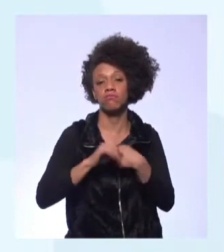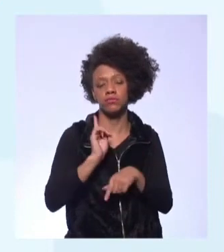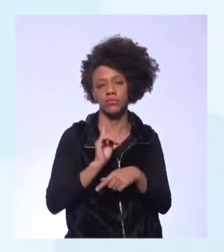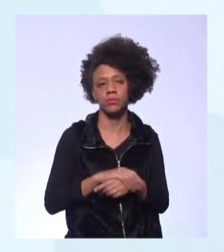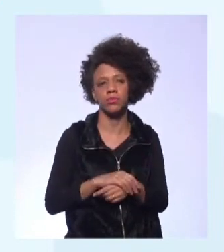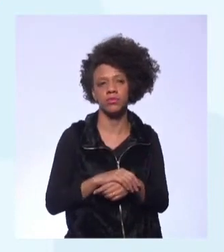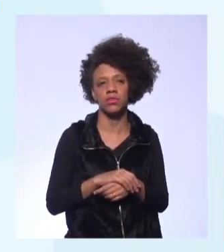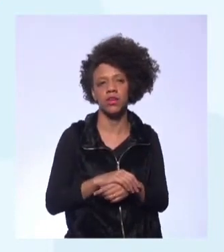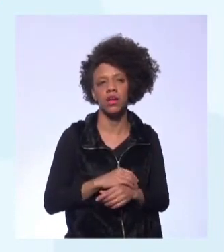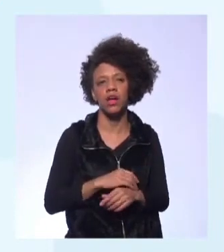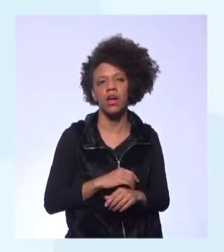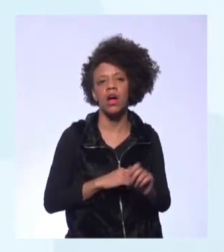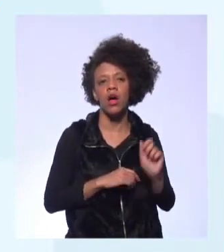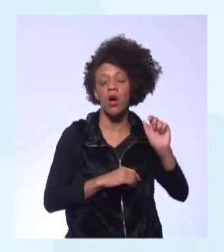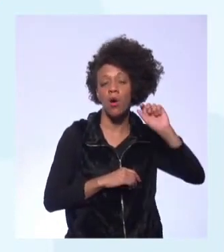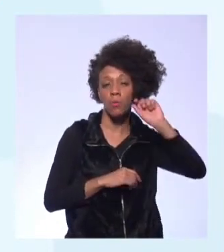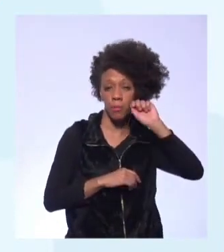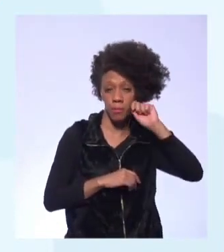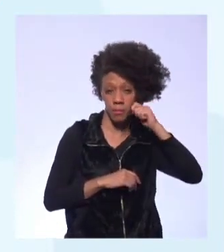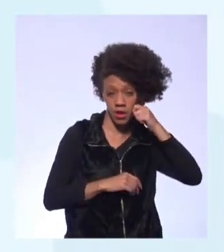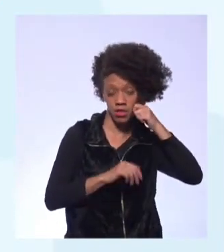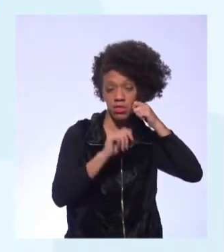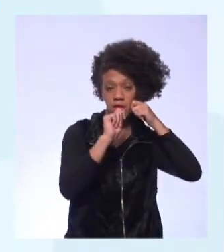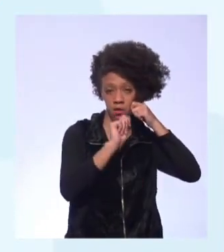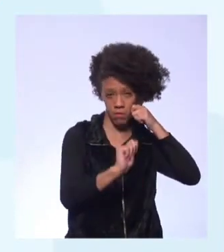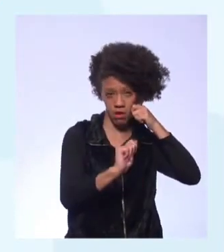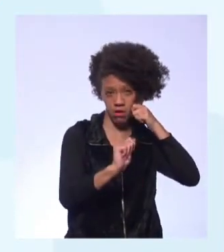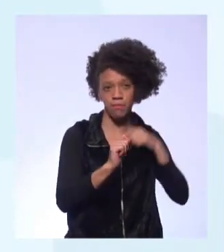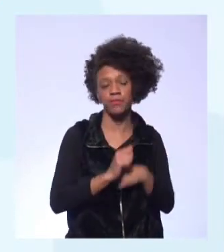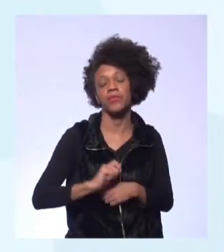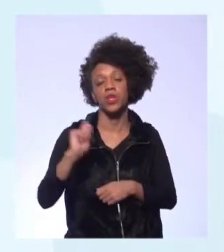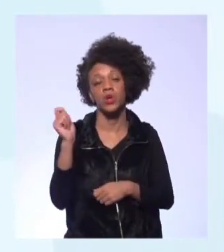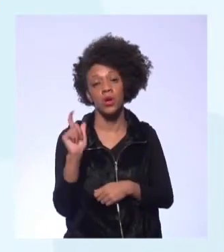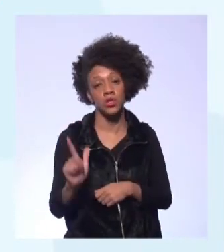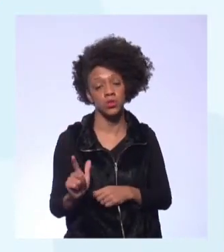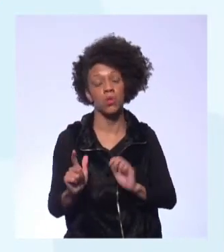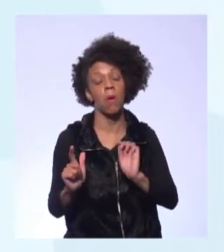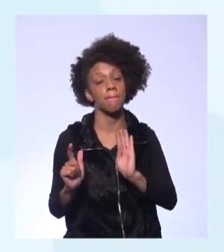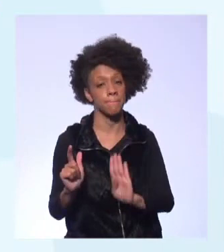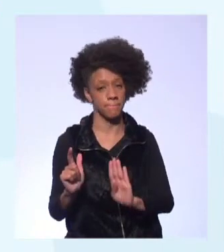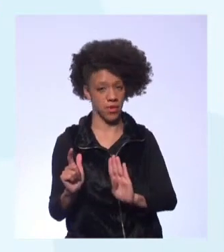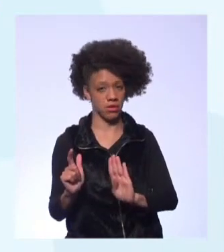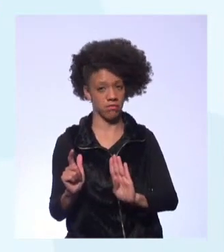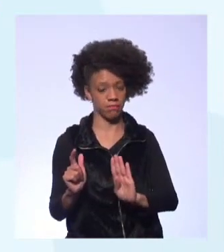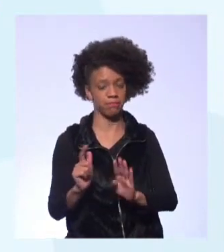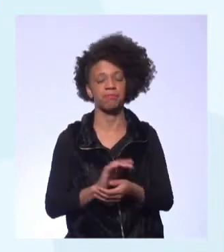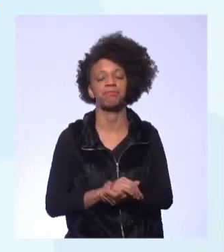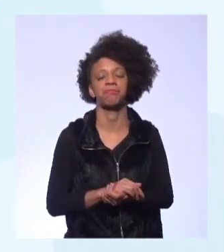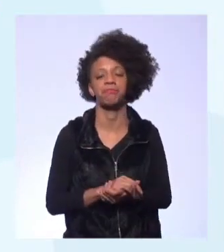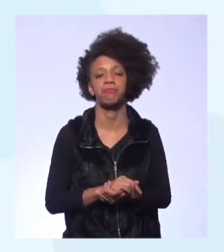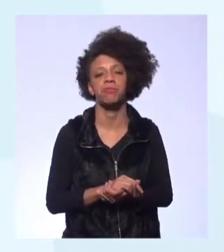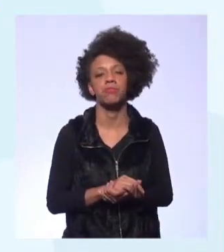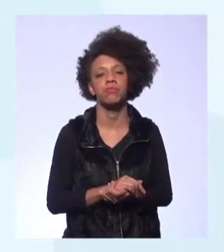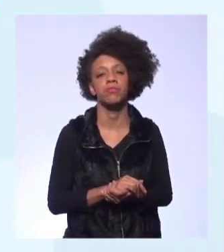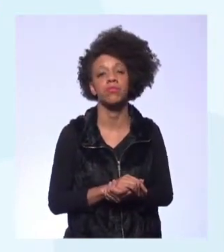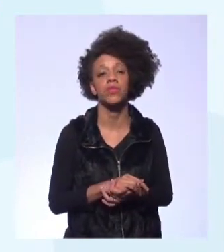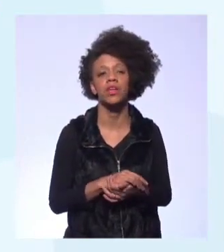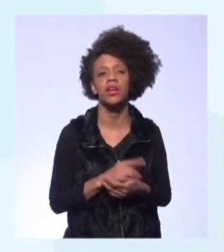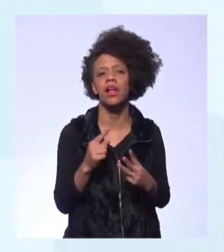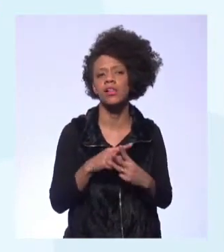A simboliza a bolinha preta e o átomo B simboliza a bolinha azul. Aí eu dei